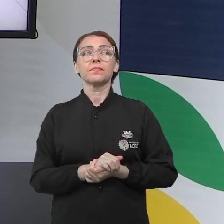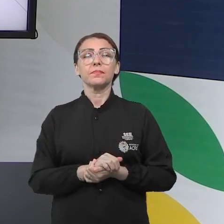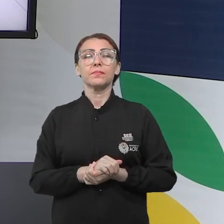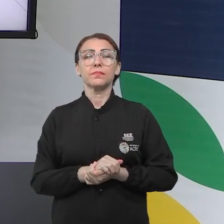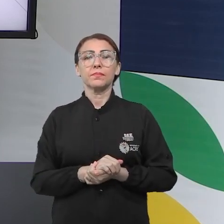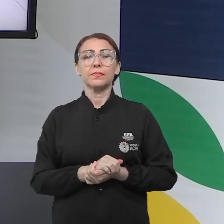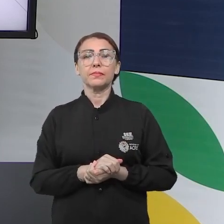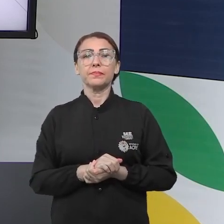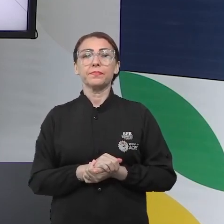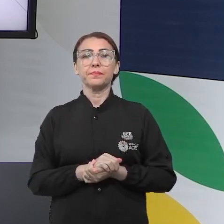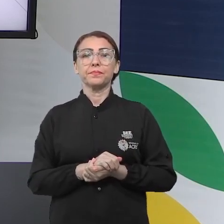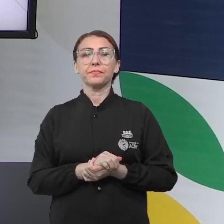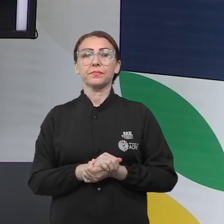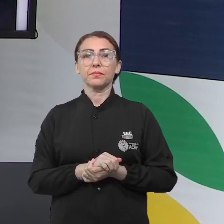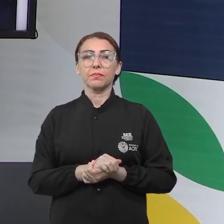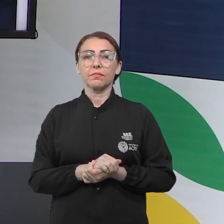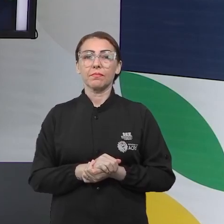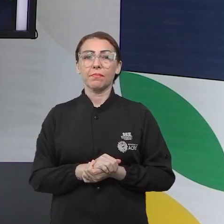aqui conosco.